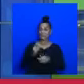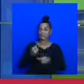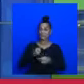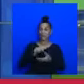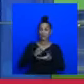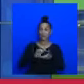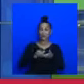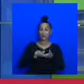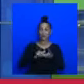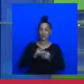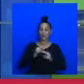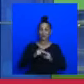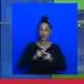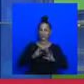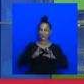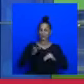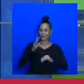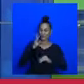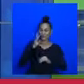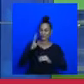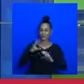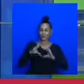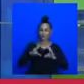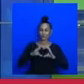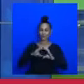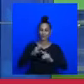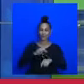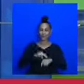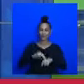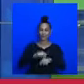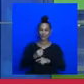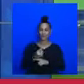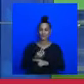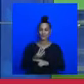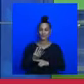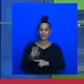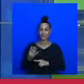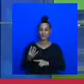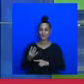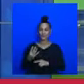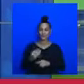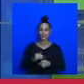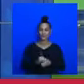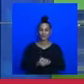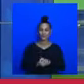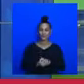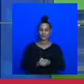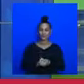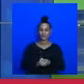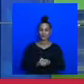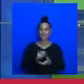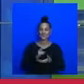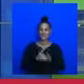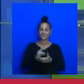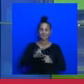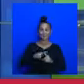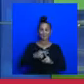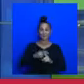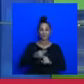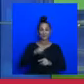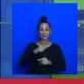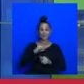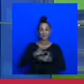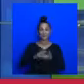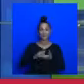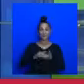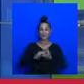números. Loterias Caixa, já pensou? Bola marrom, 14. Marrom, número 14. Na sequência da dupla Sena